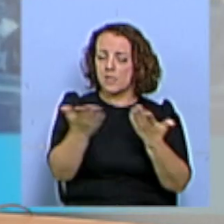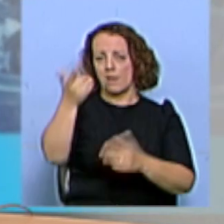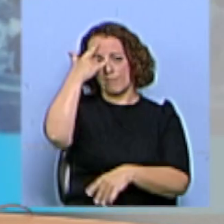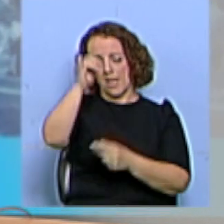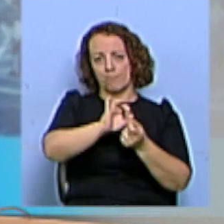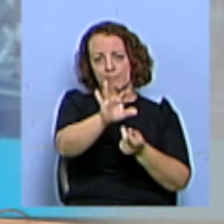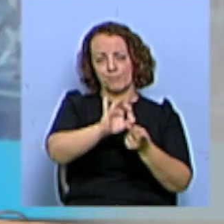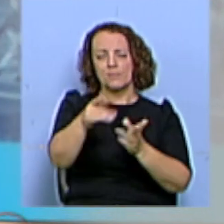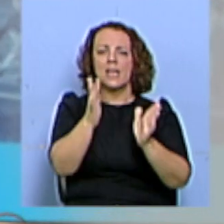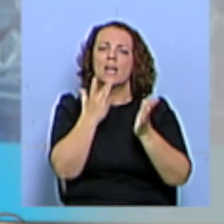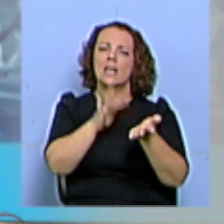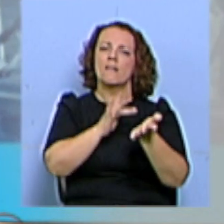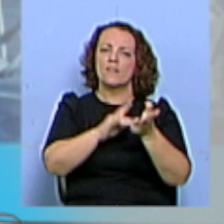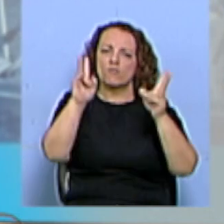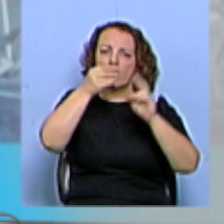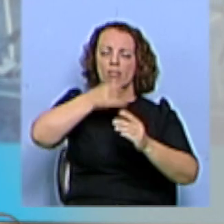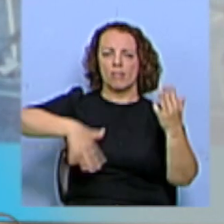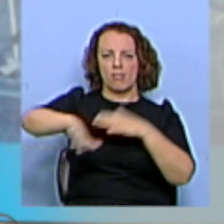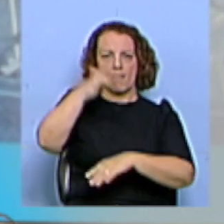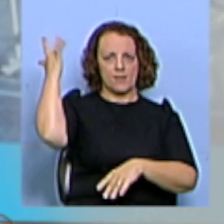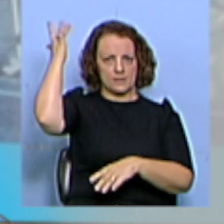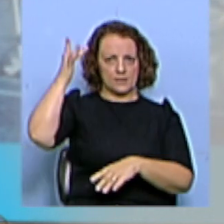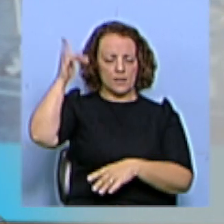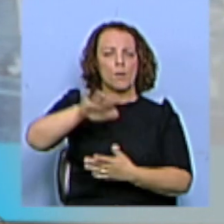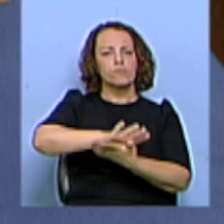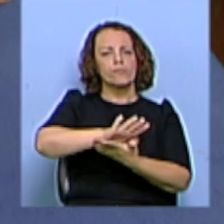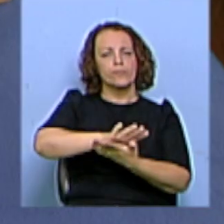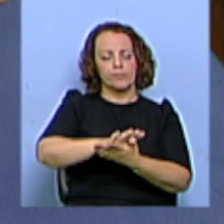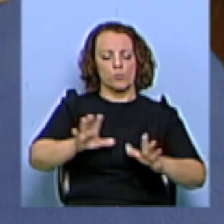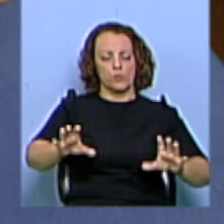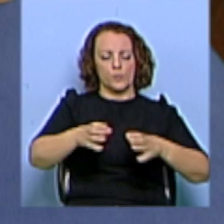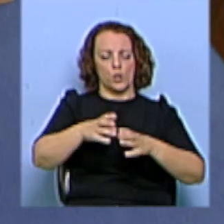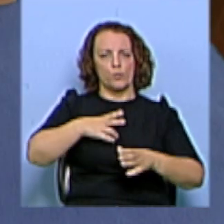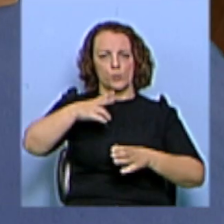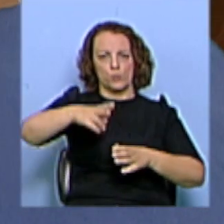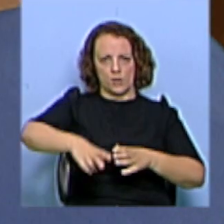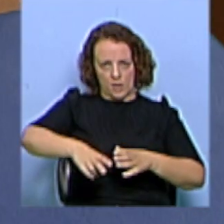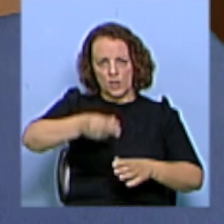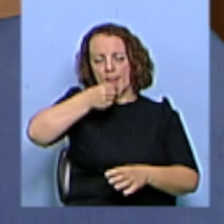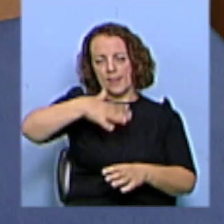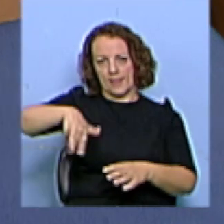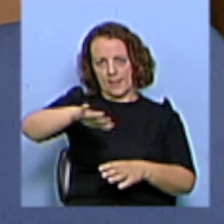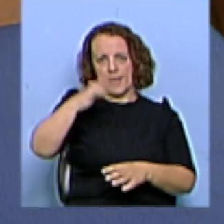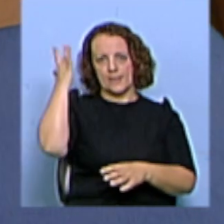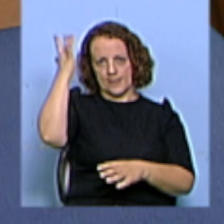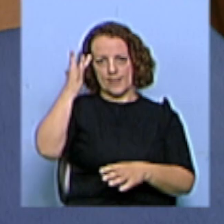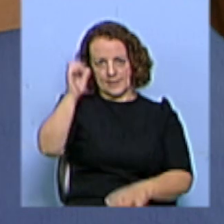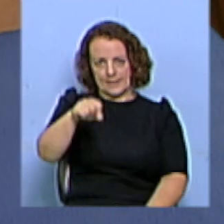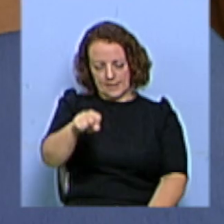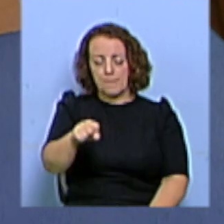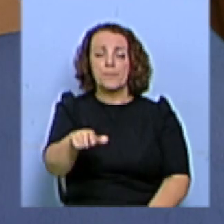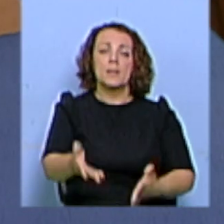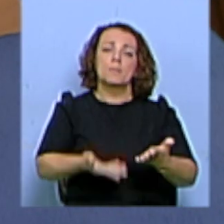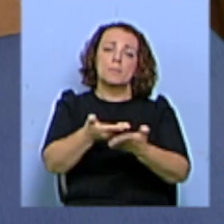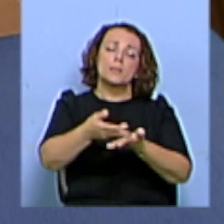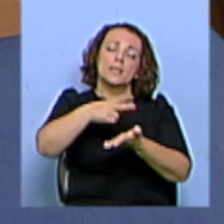da revista Terra Santa, editada pelo Comissariado Português, não é? Da Terra Santa, e a proposta de leitura que o